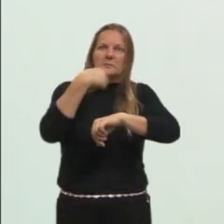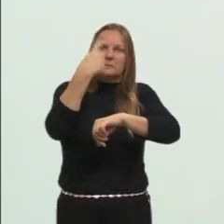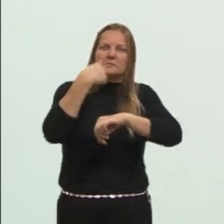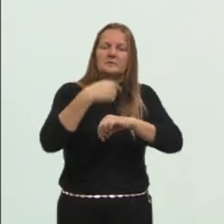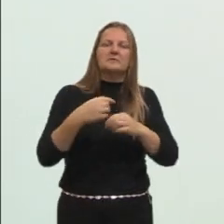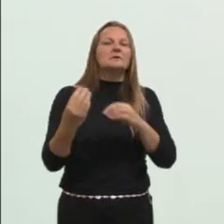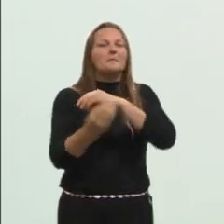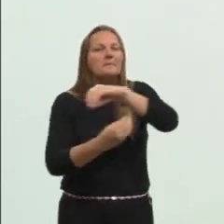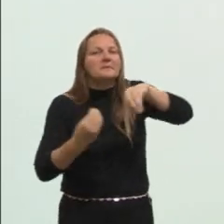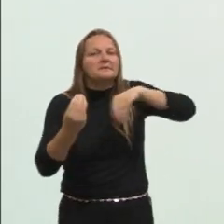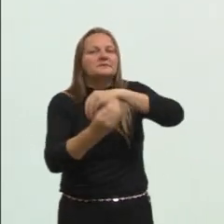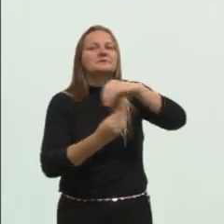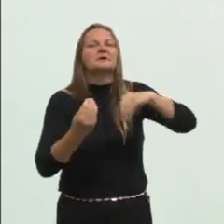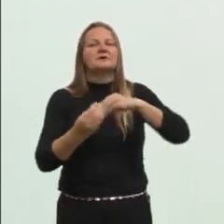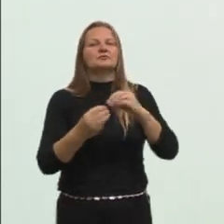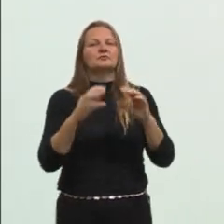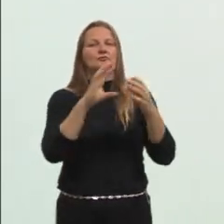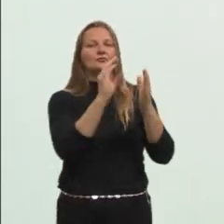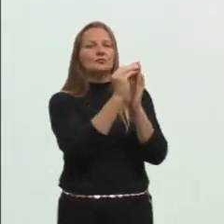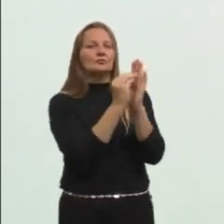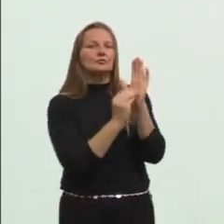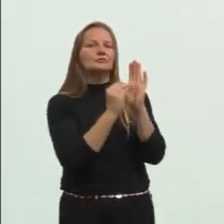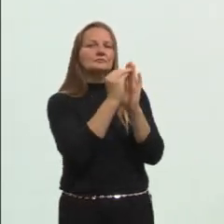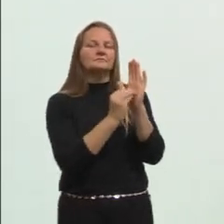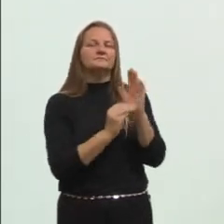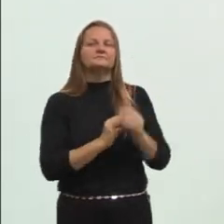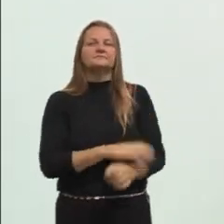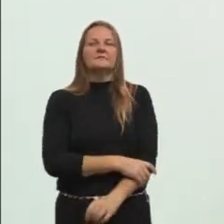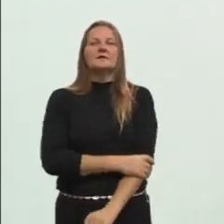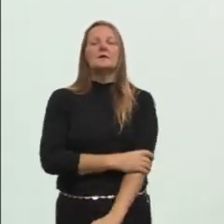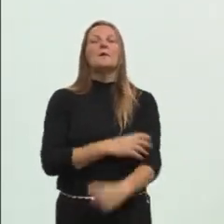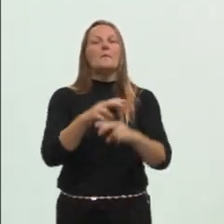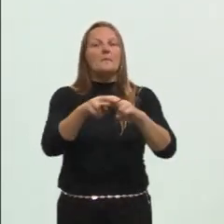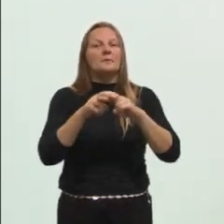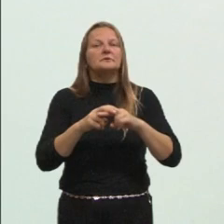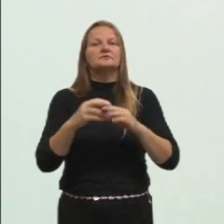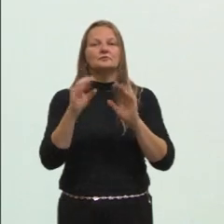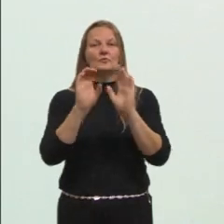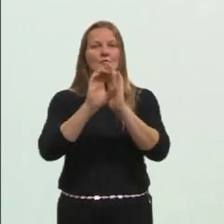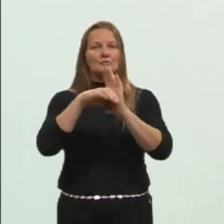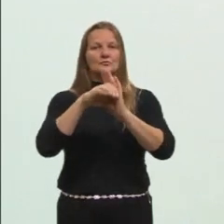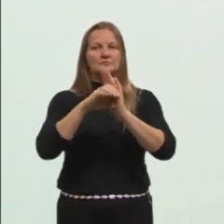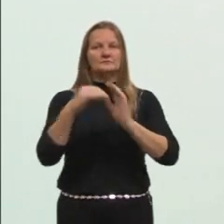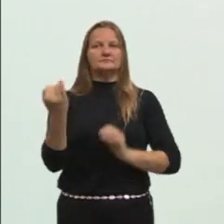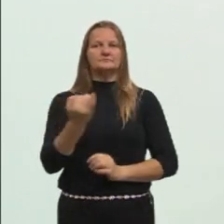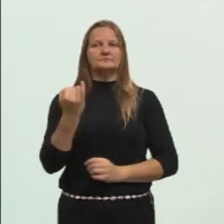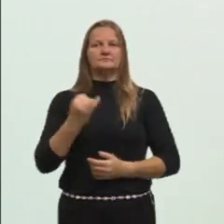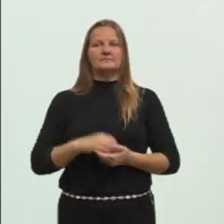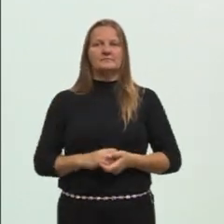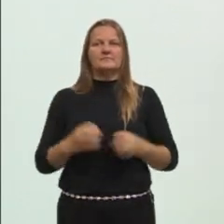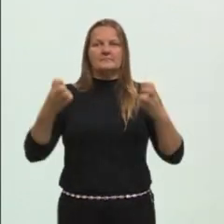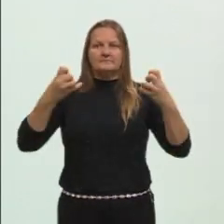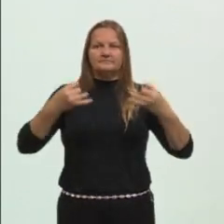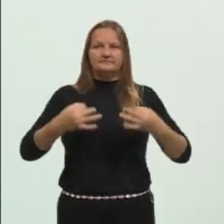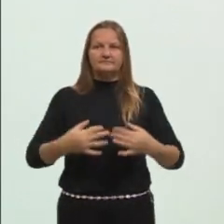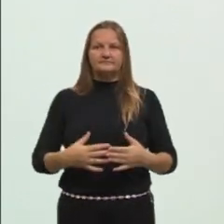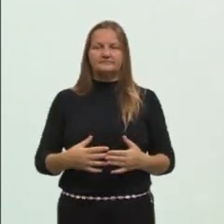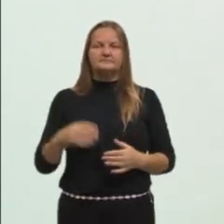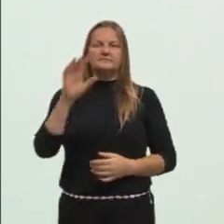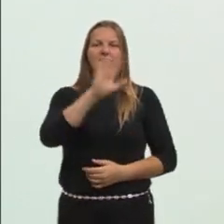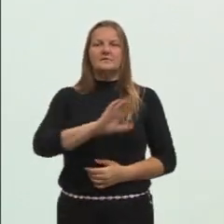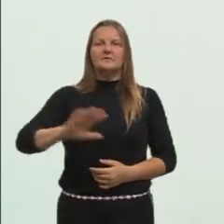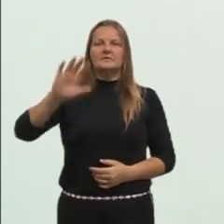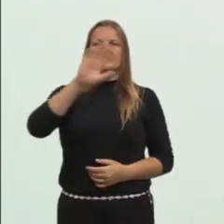eu falei tá tudo interligado a gente nós estamos dando aqui para vocês os conceitos né falando um pouquinho Claro em linhas Gerais